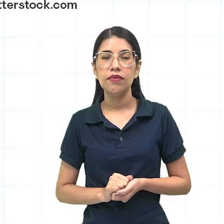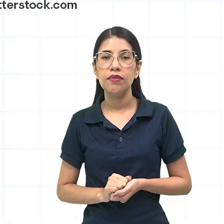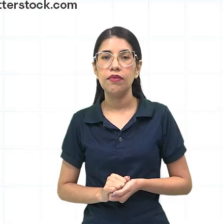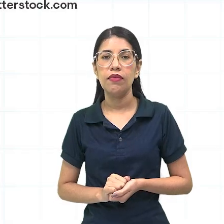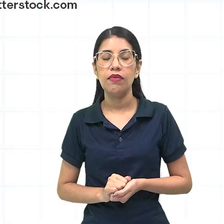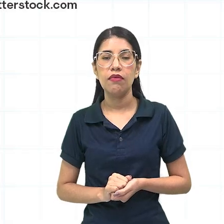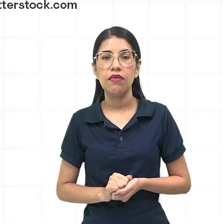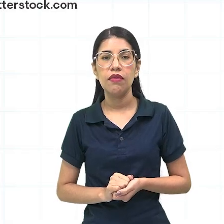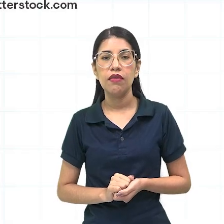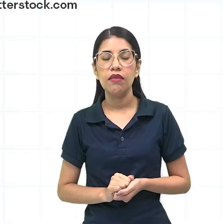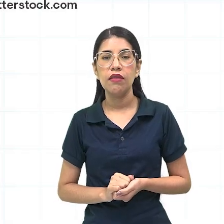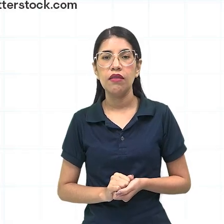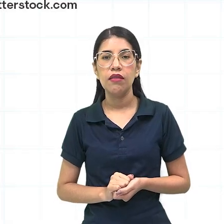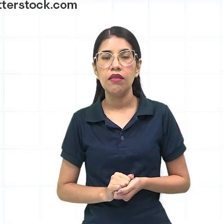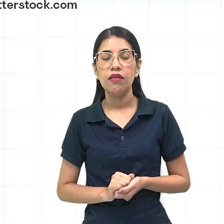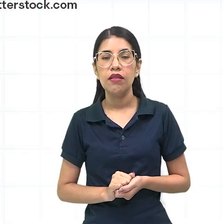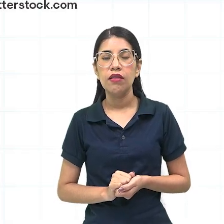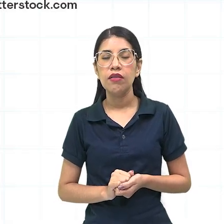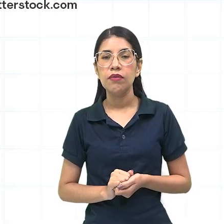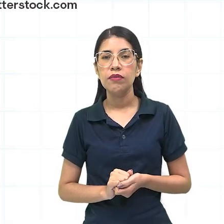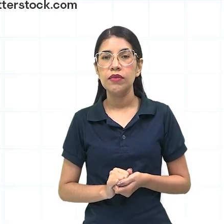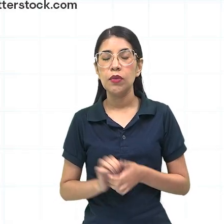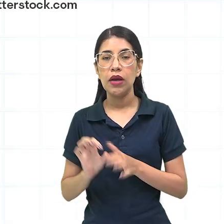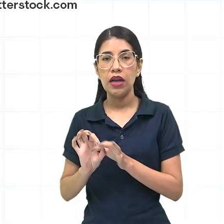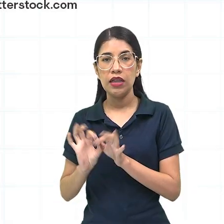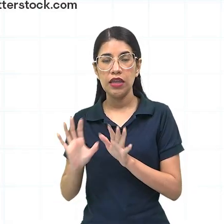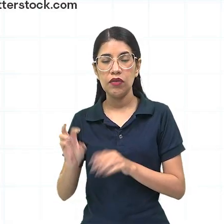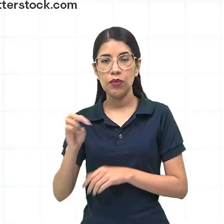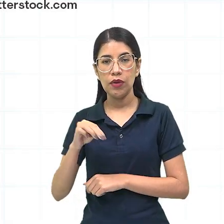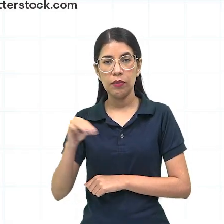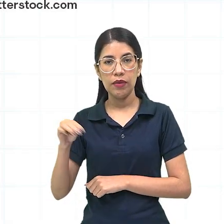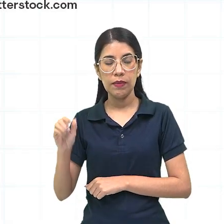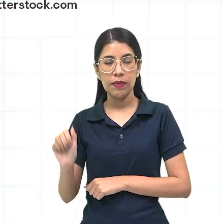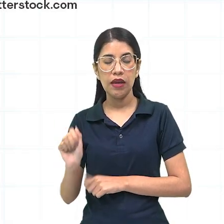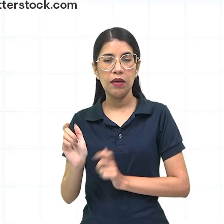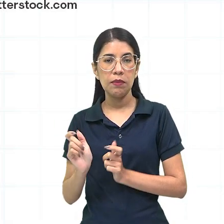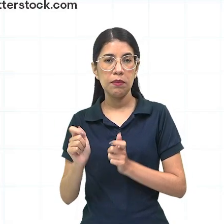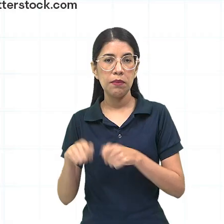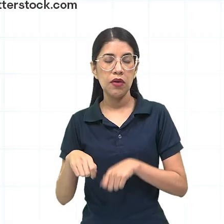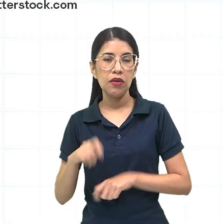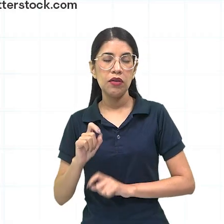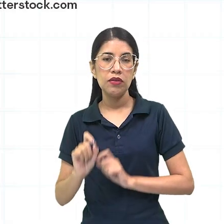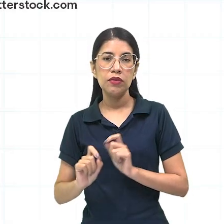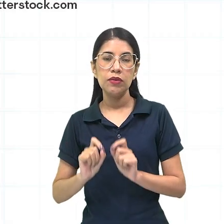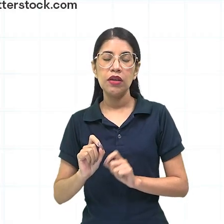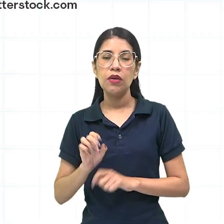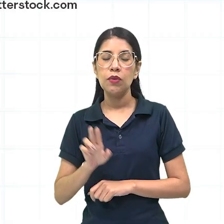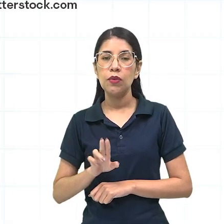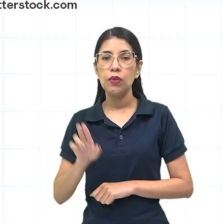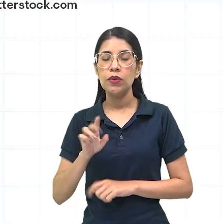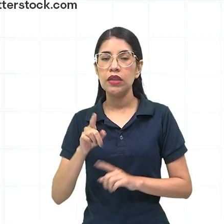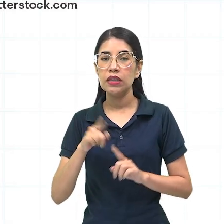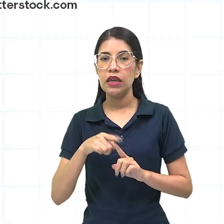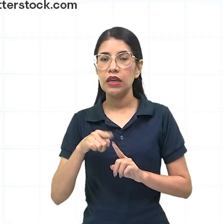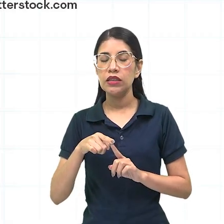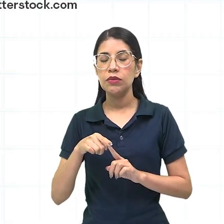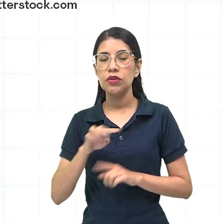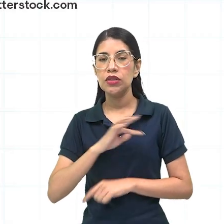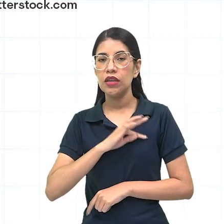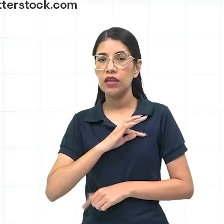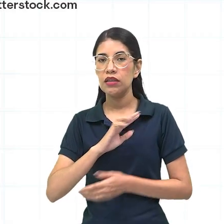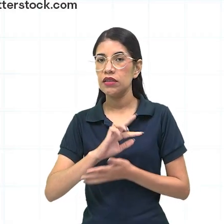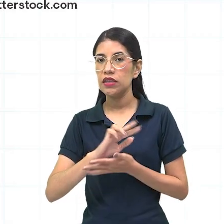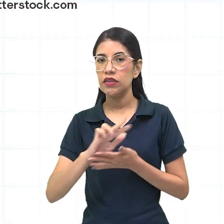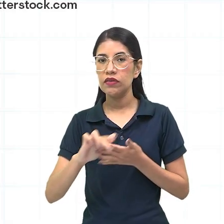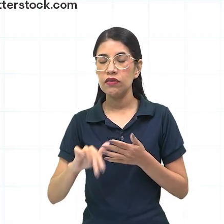bem diferente. Essas lutas livres aí do MMA, elas permitem, né, o uso de outras